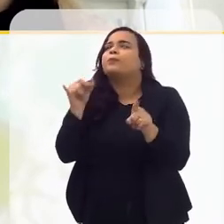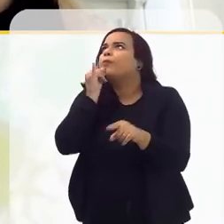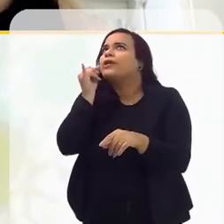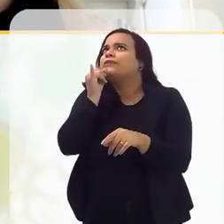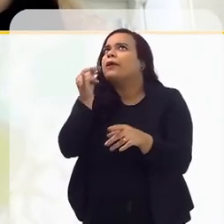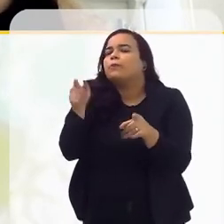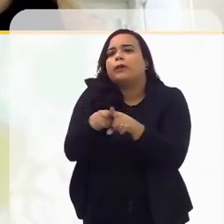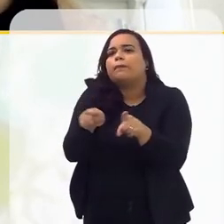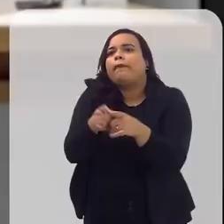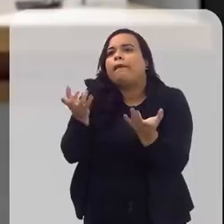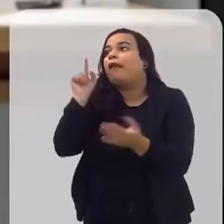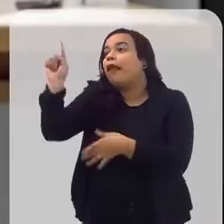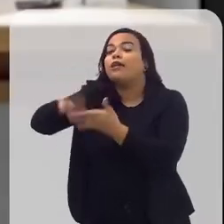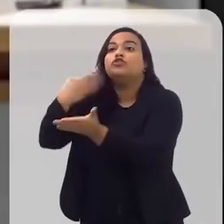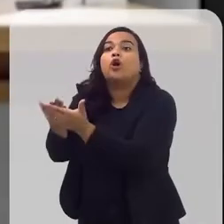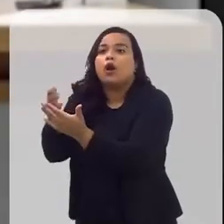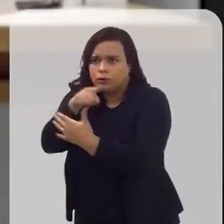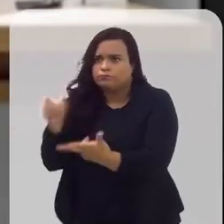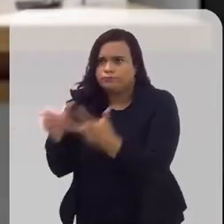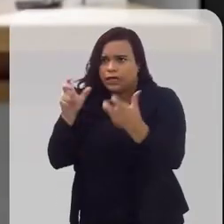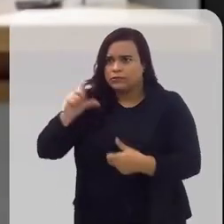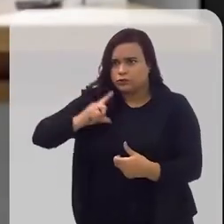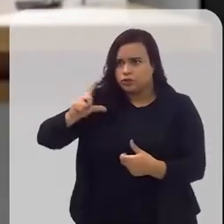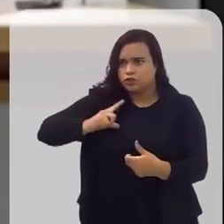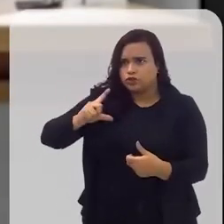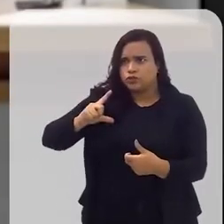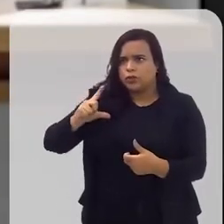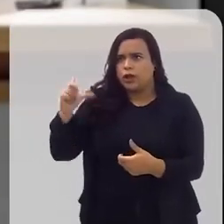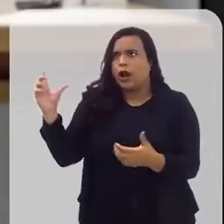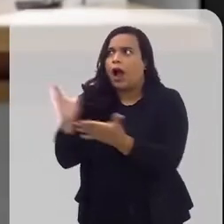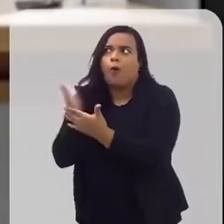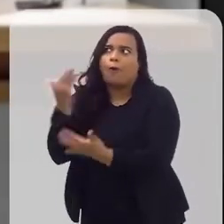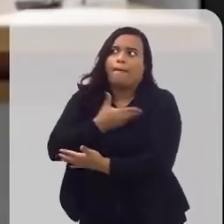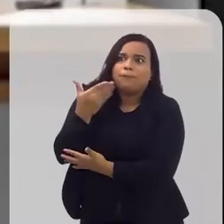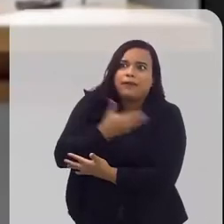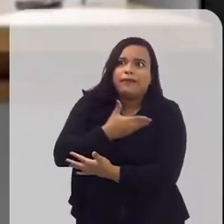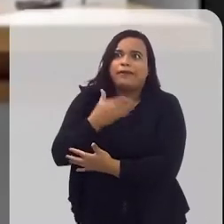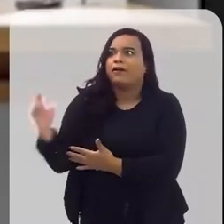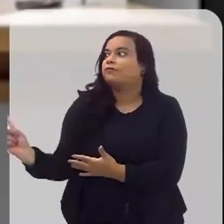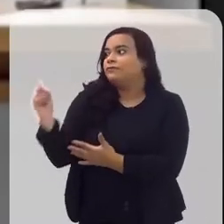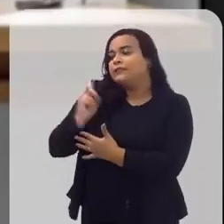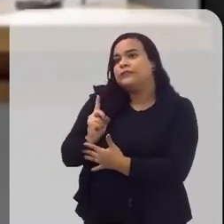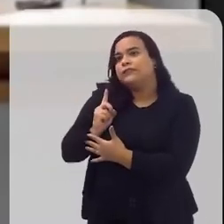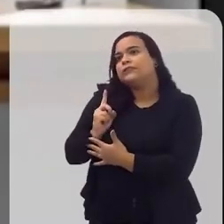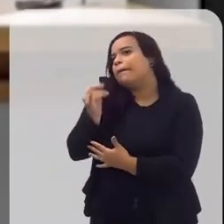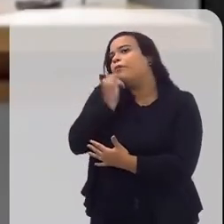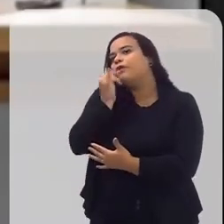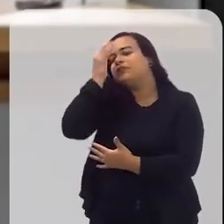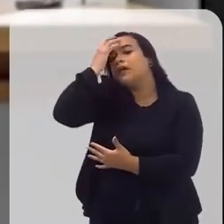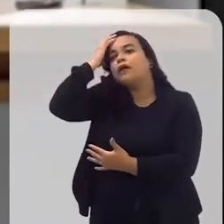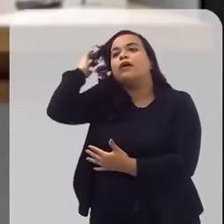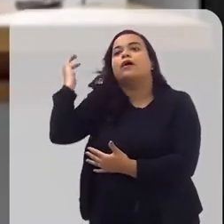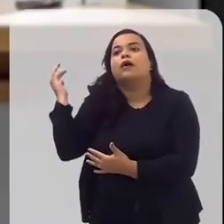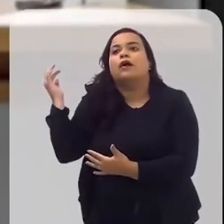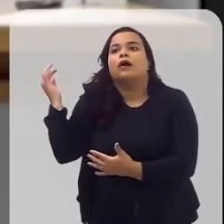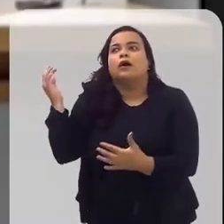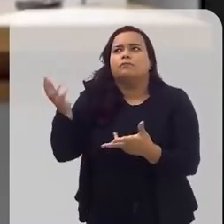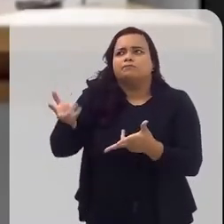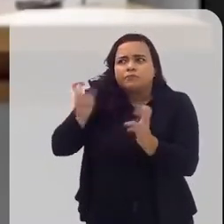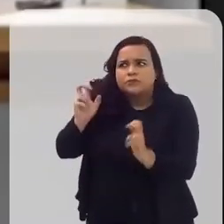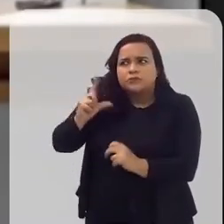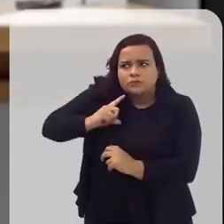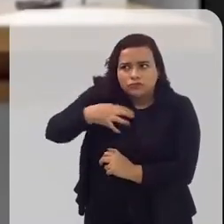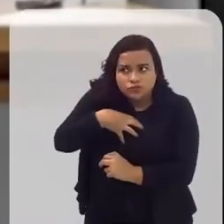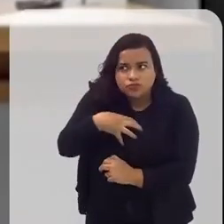na escola, você reparava, assim, sei lá, alguma amiguinha, de repente, que não podia comer doce de jeito